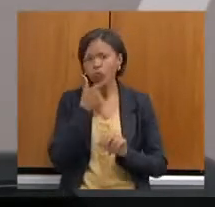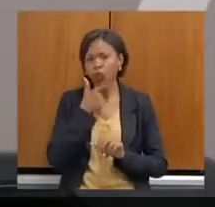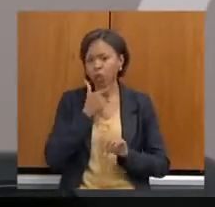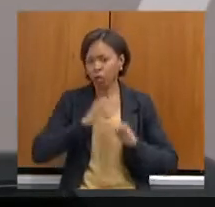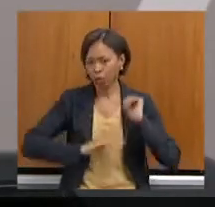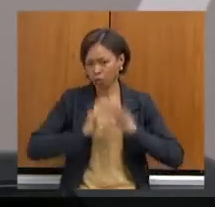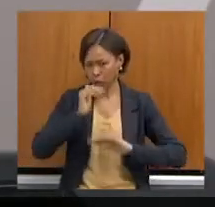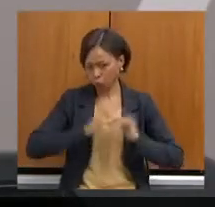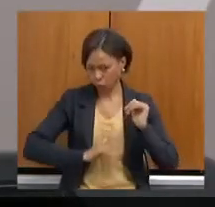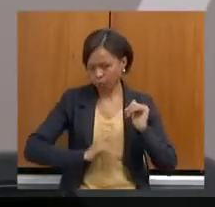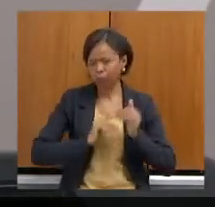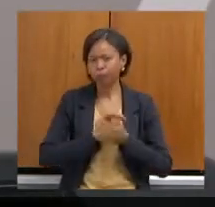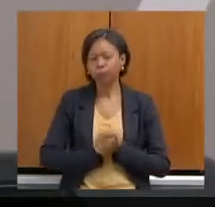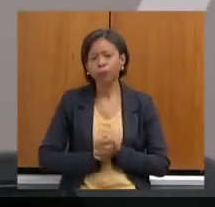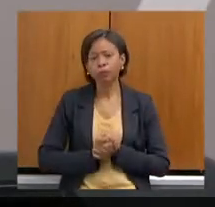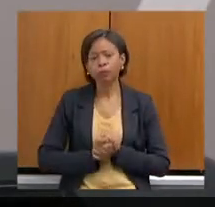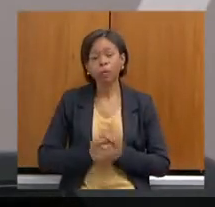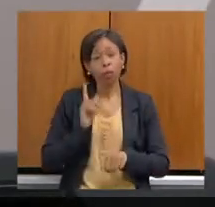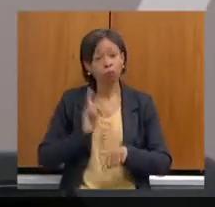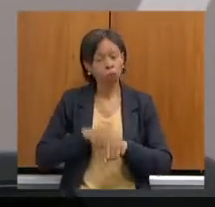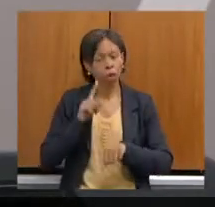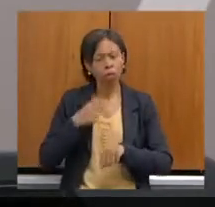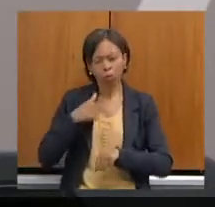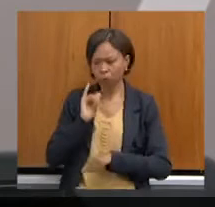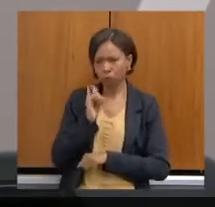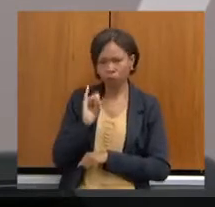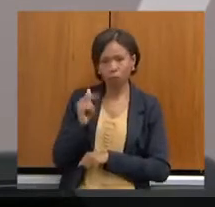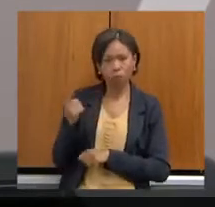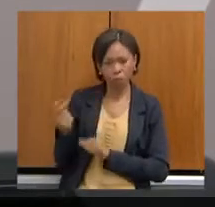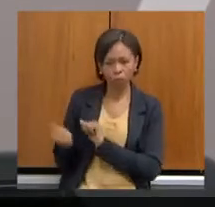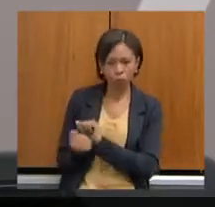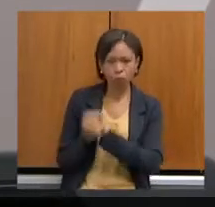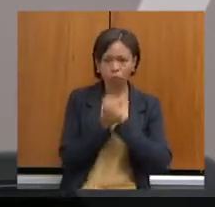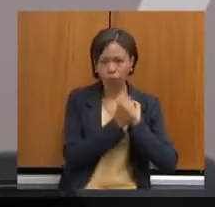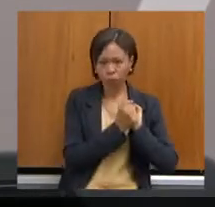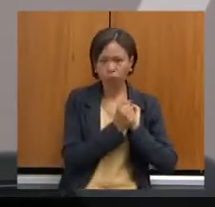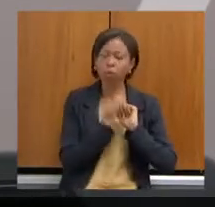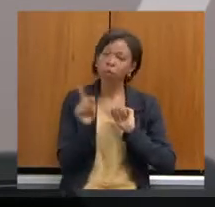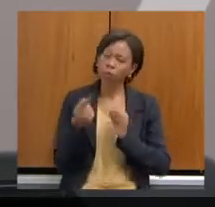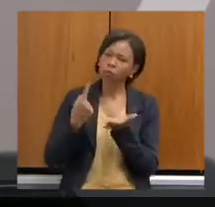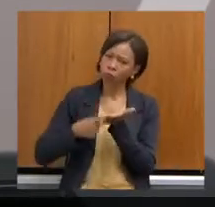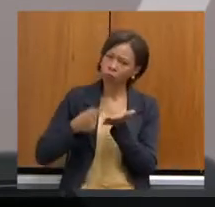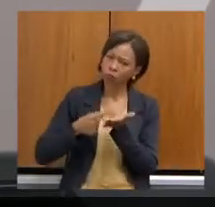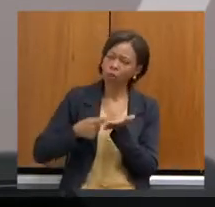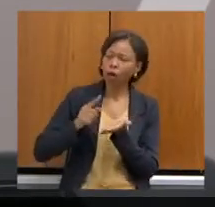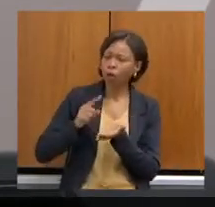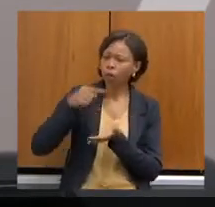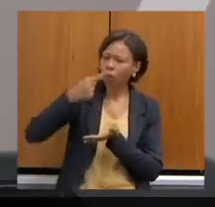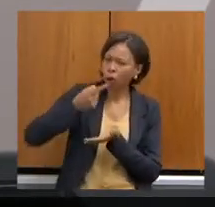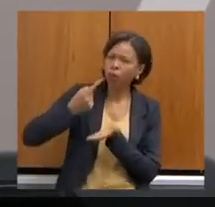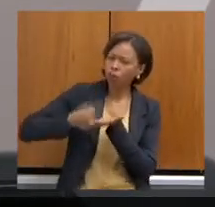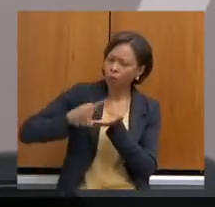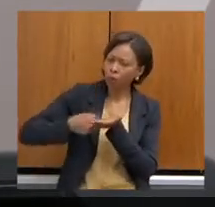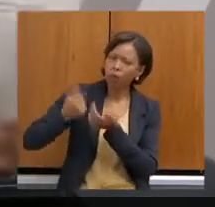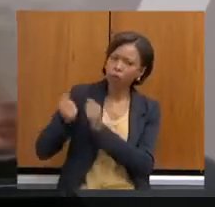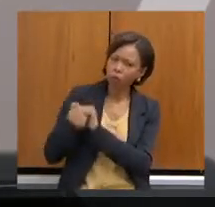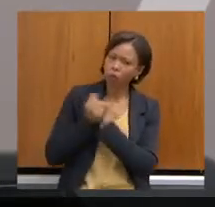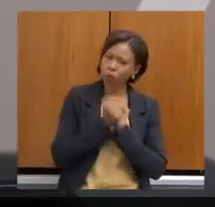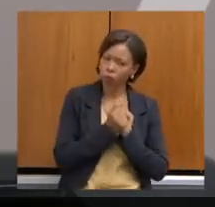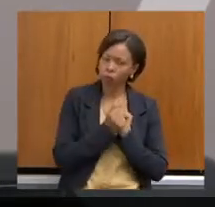EA imediatamente não é quando eu falei com ele para ir ele Combinou não vou marcar vou com você